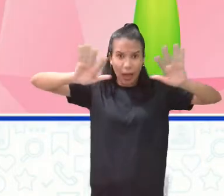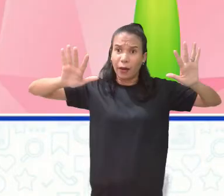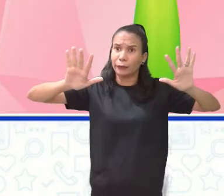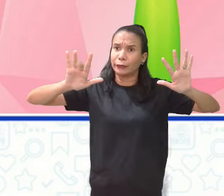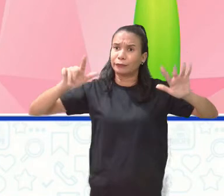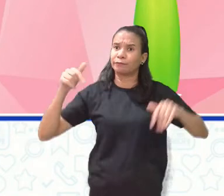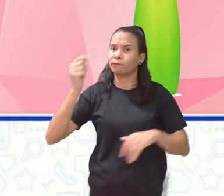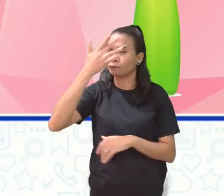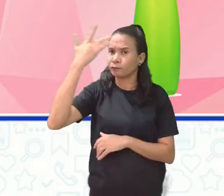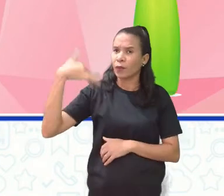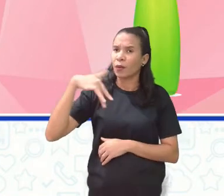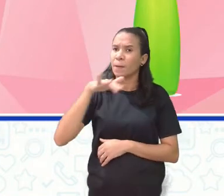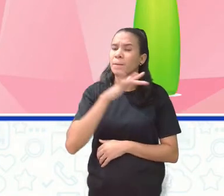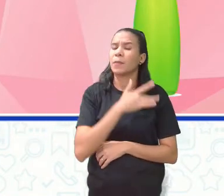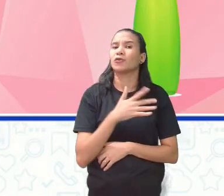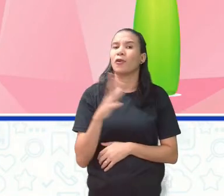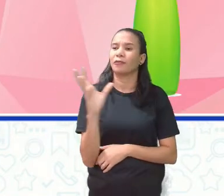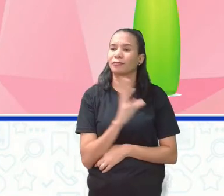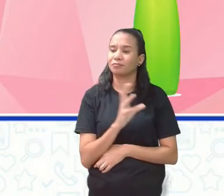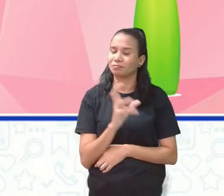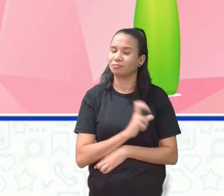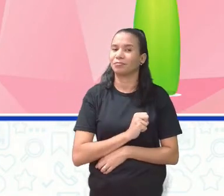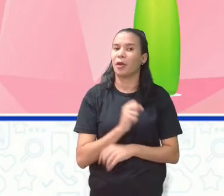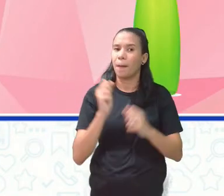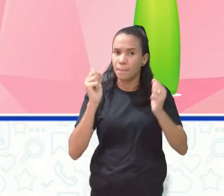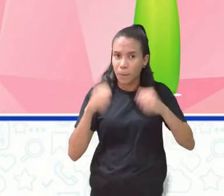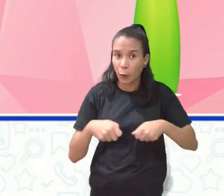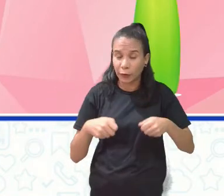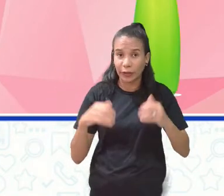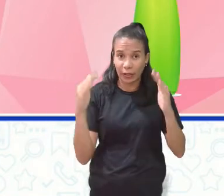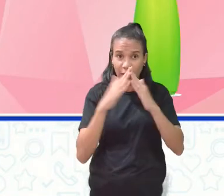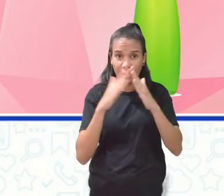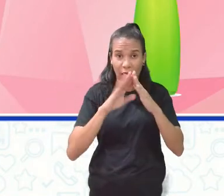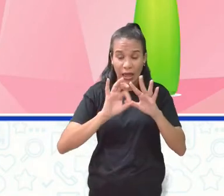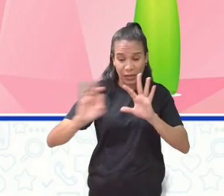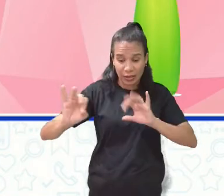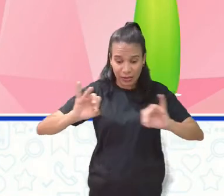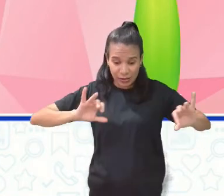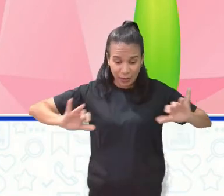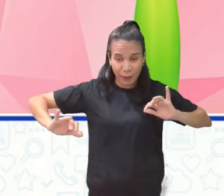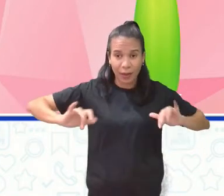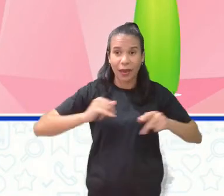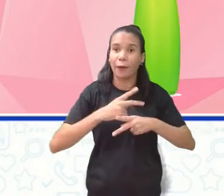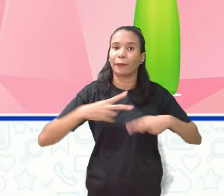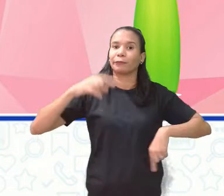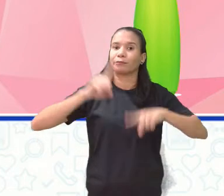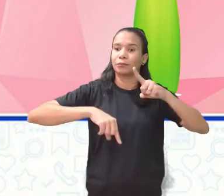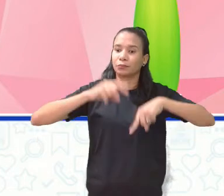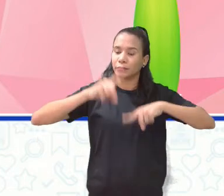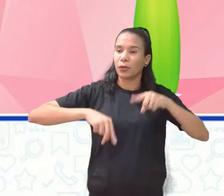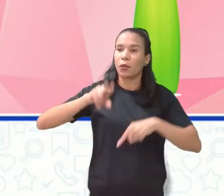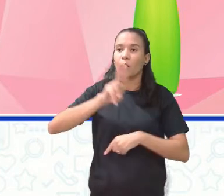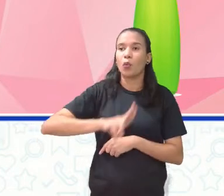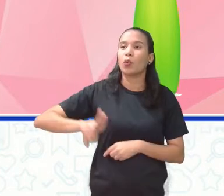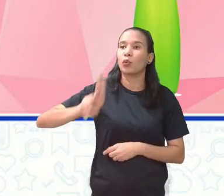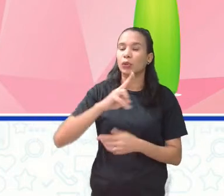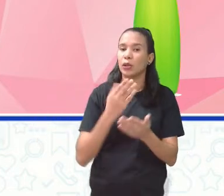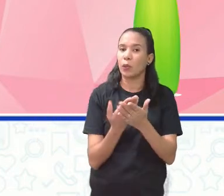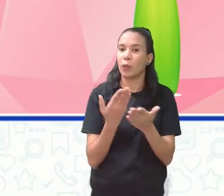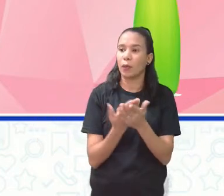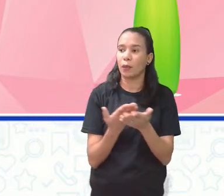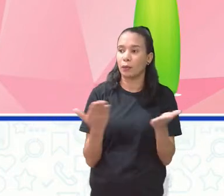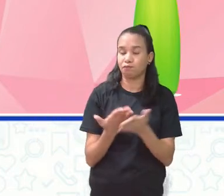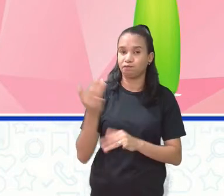Continua na tela. A gente você pode separar os ingredientes, né? Os materiais utilizados